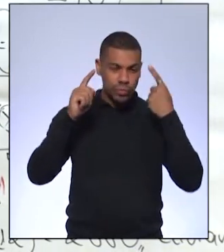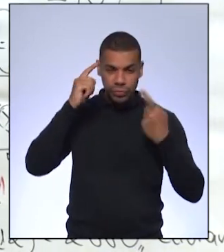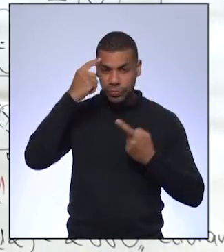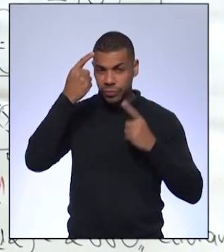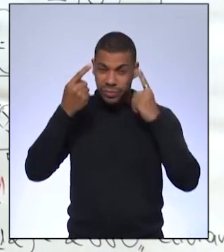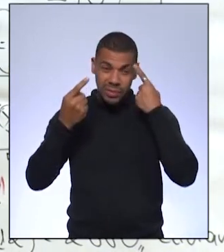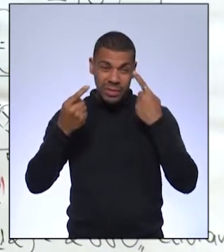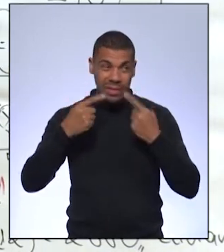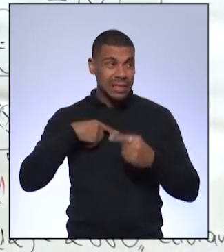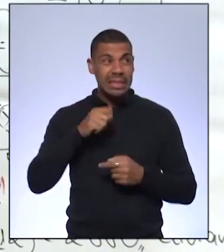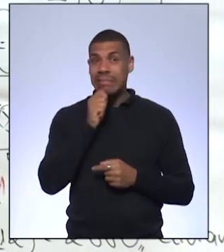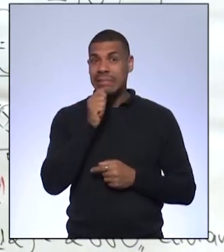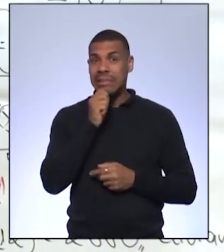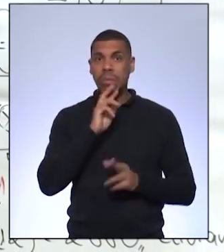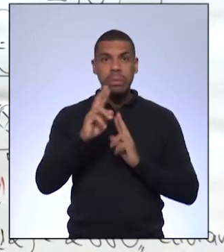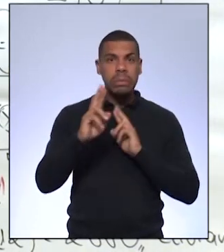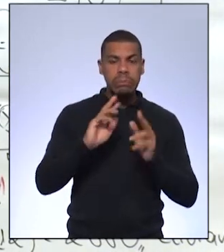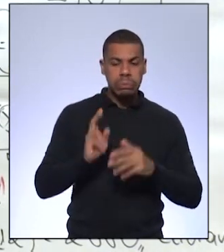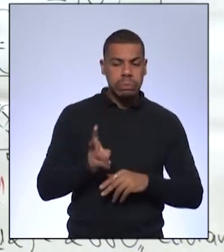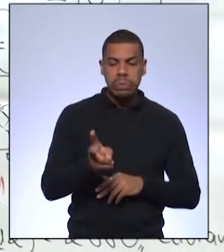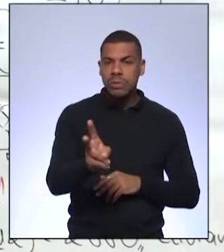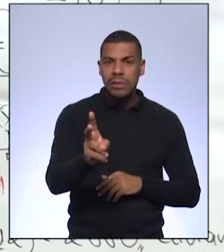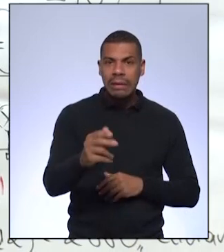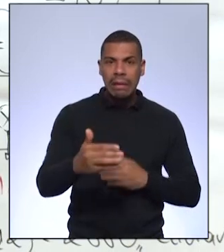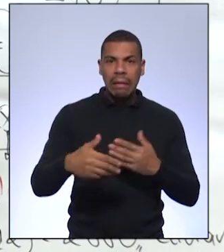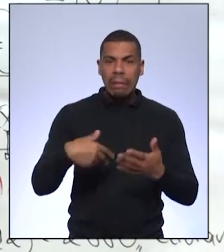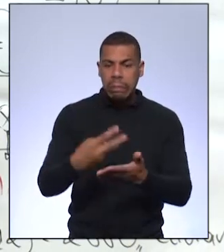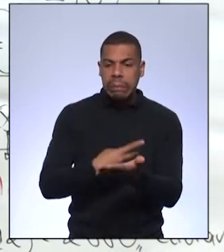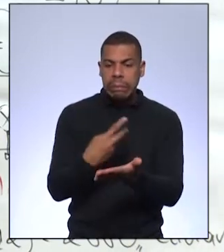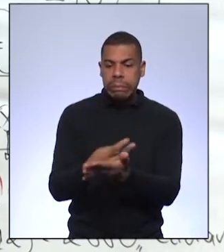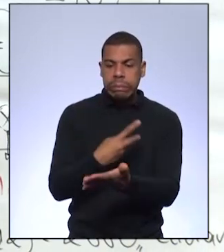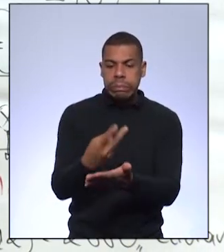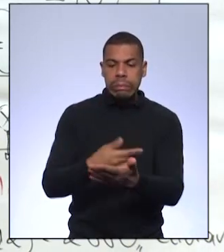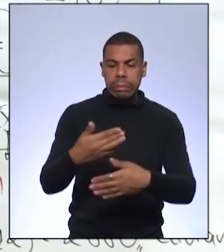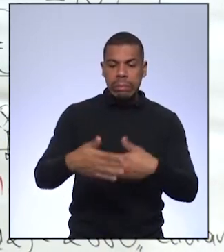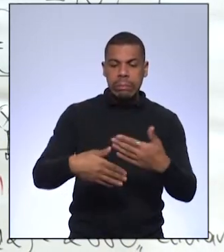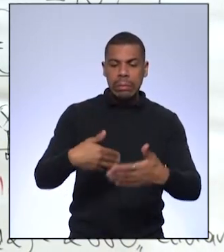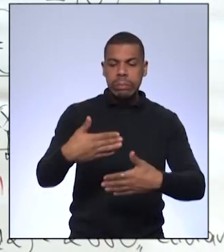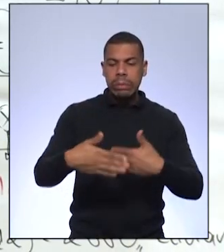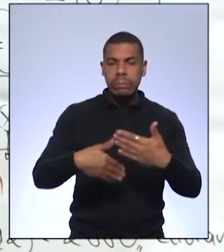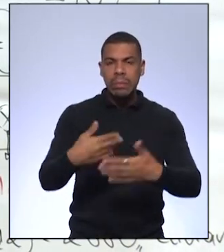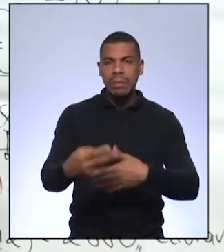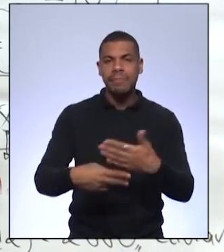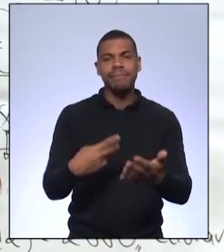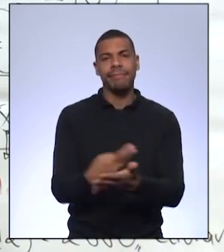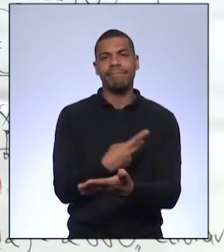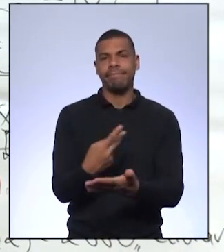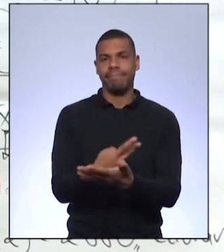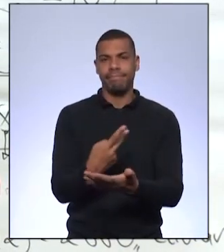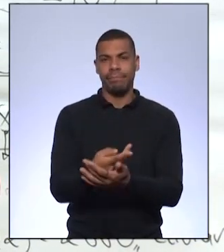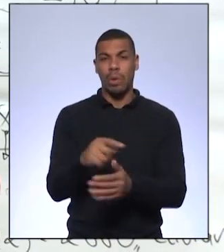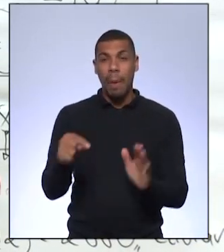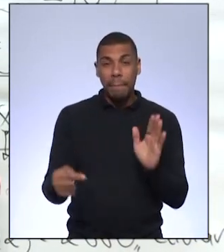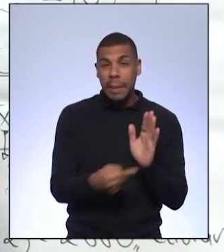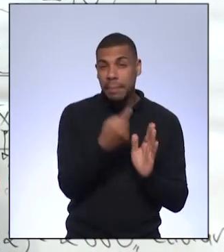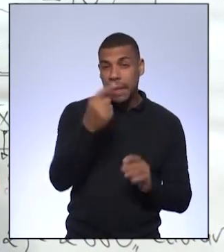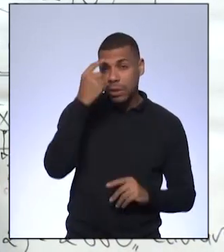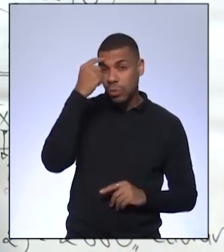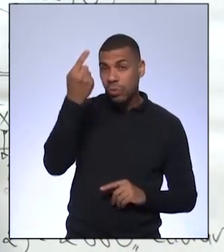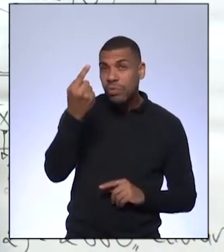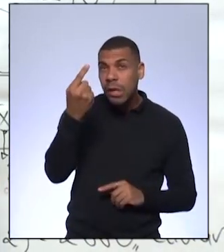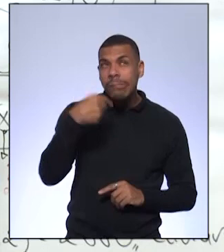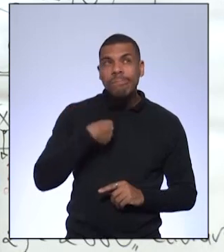Não tirou essa dúvida e foi na sequência e cometeu um pequeno erro, aquilo ali vai ter um efeito cascata. Então, na primeira dúvida que você